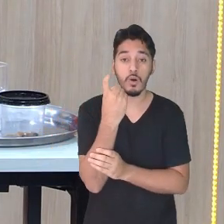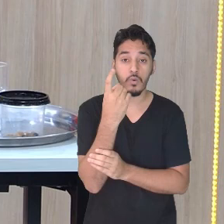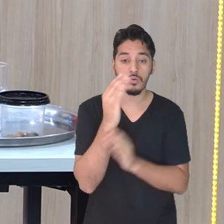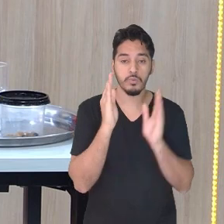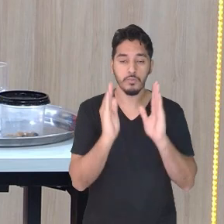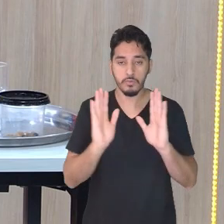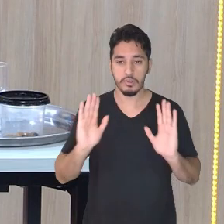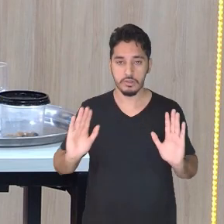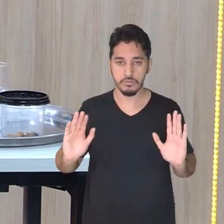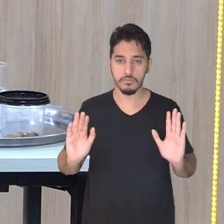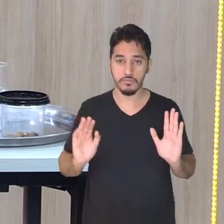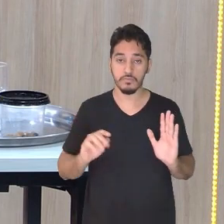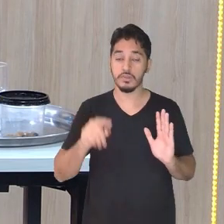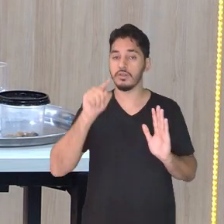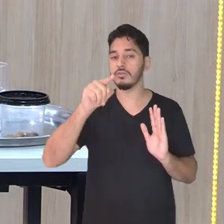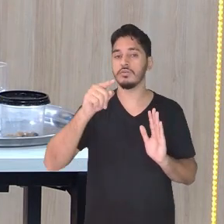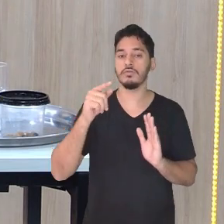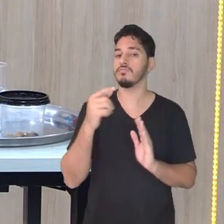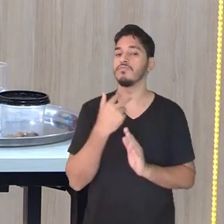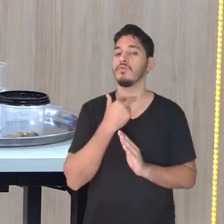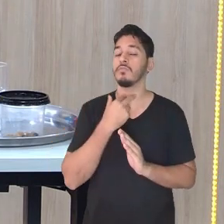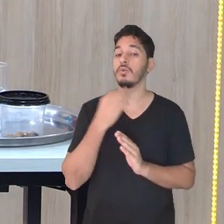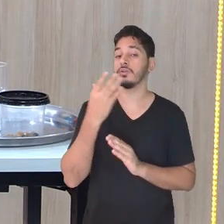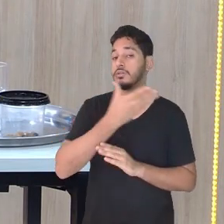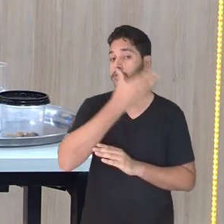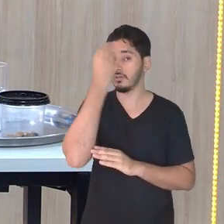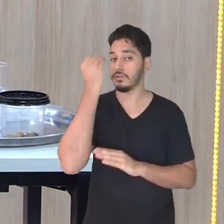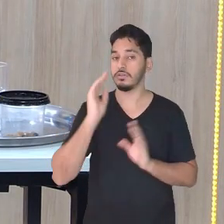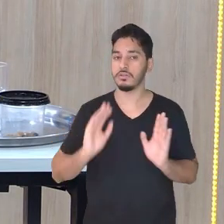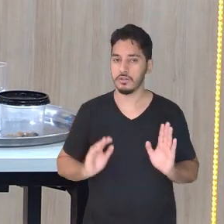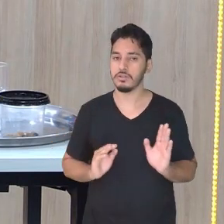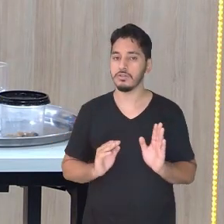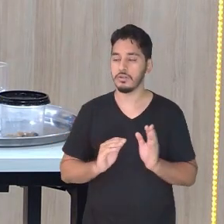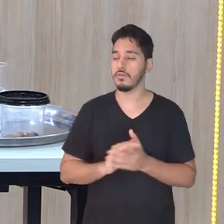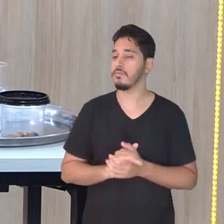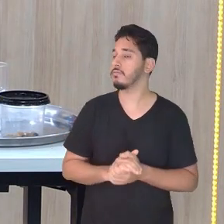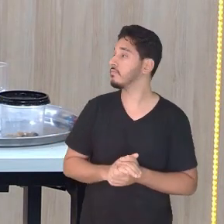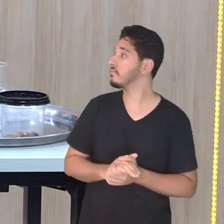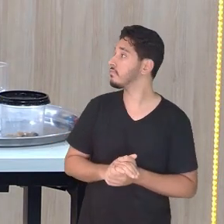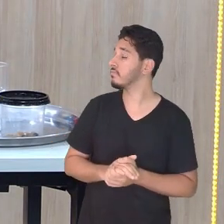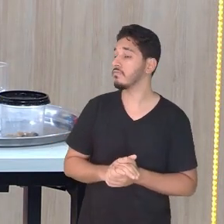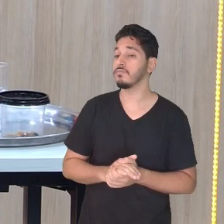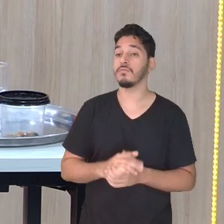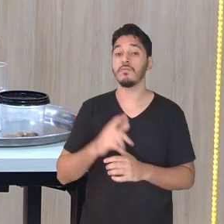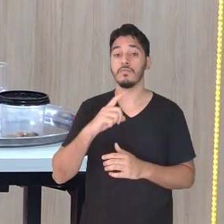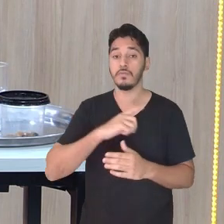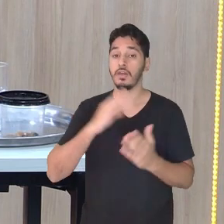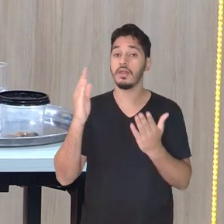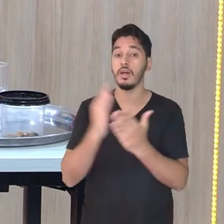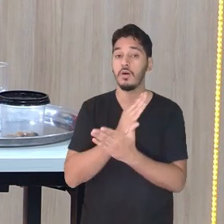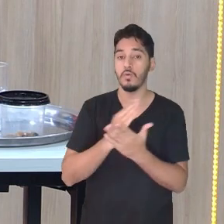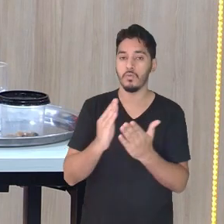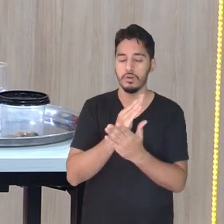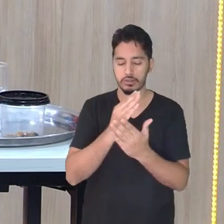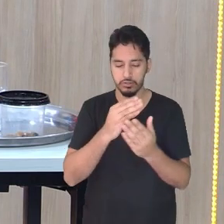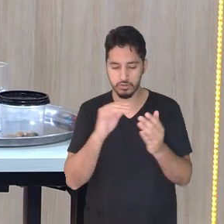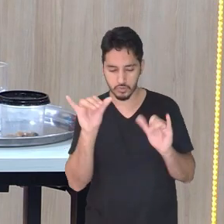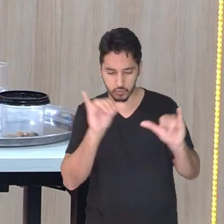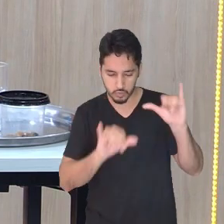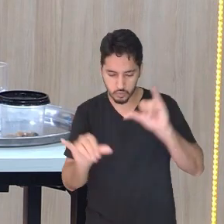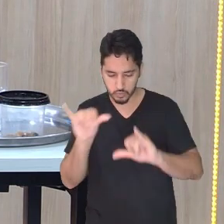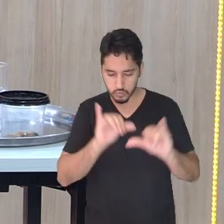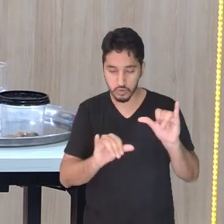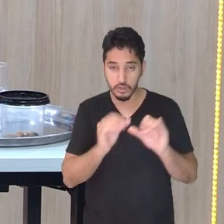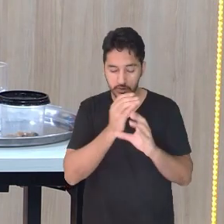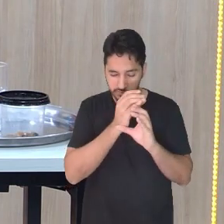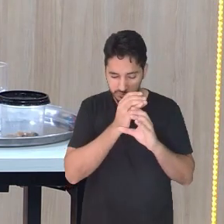fase. Então, isso aí vocês não podem esquecer, gente. Veja essa informação. Existem algumas substâncias que o microscópio